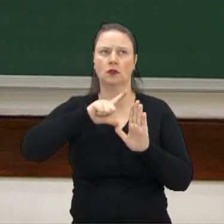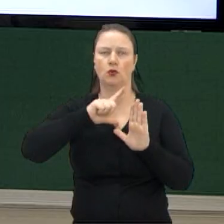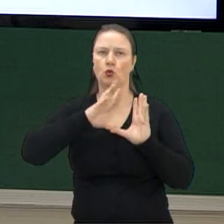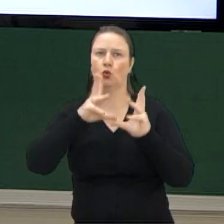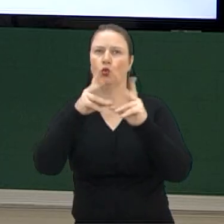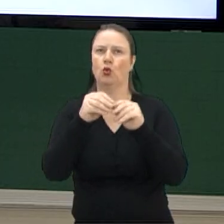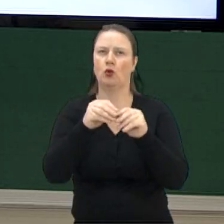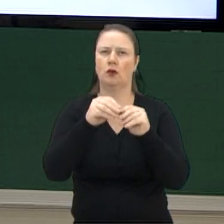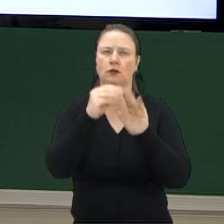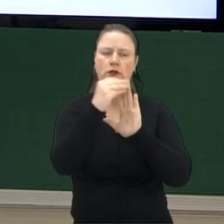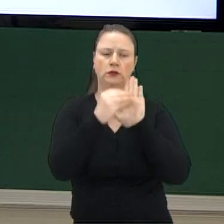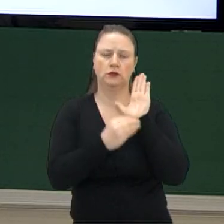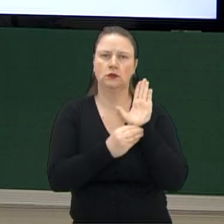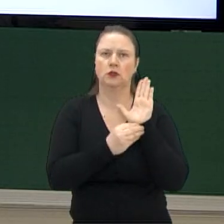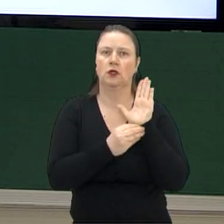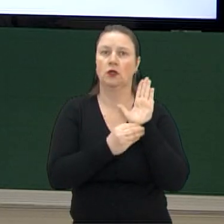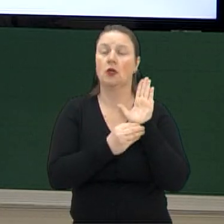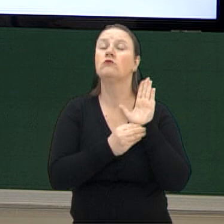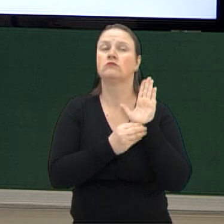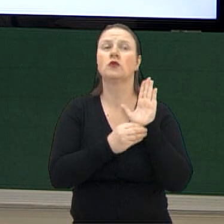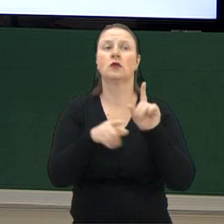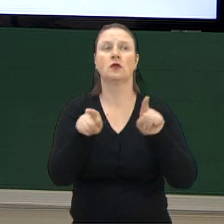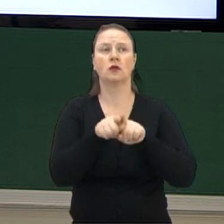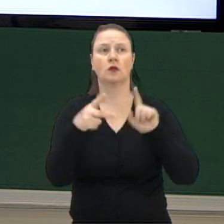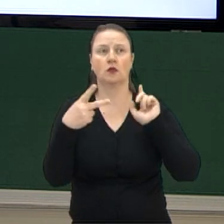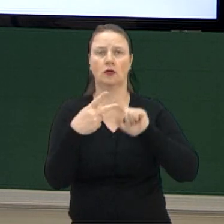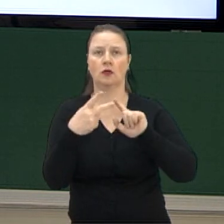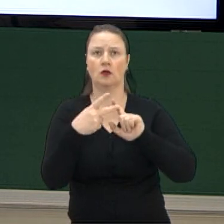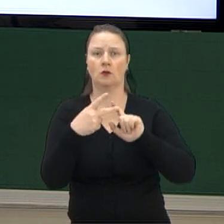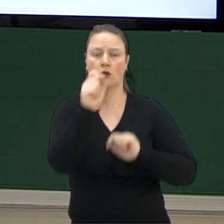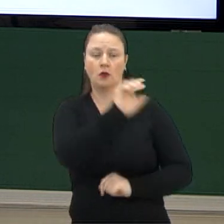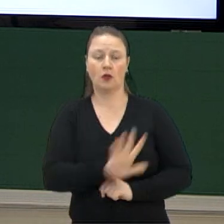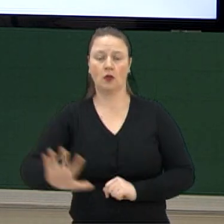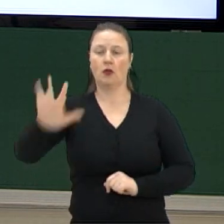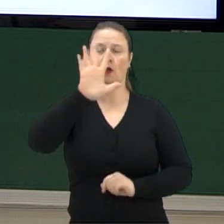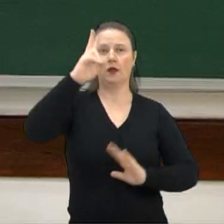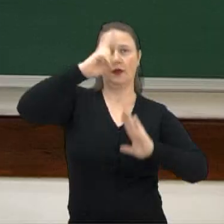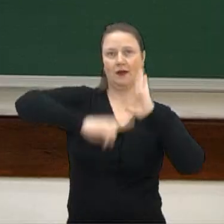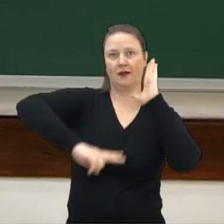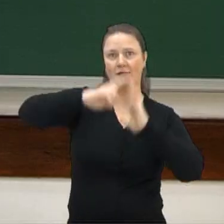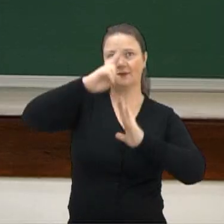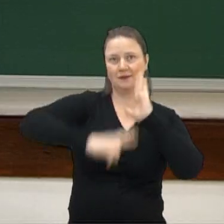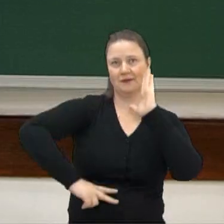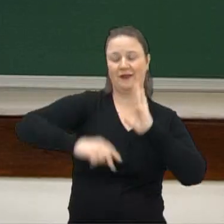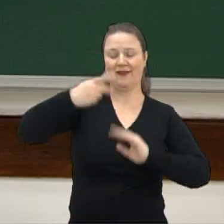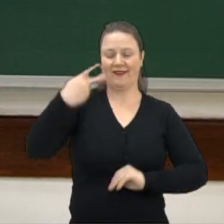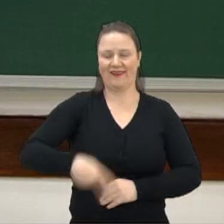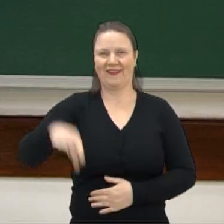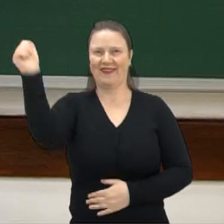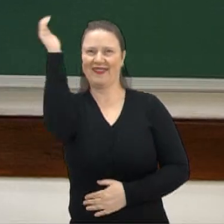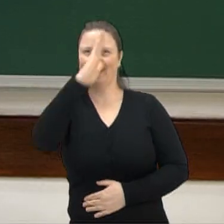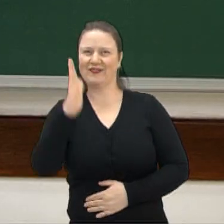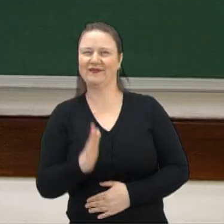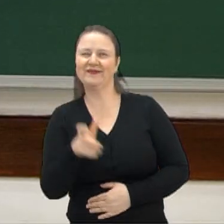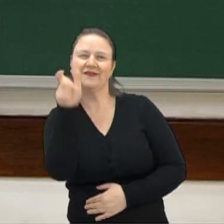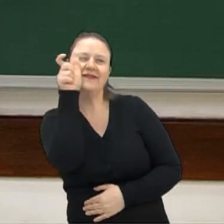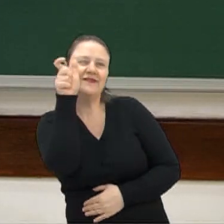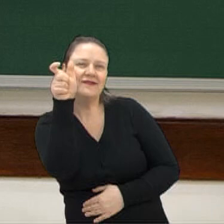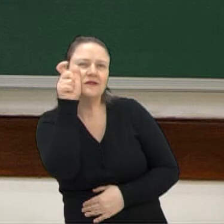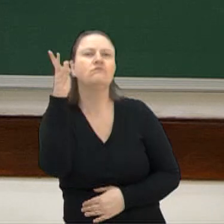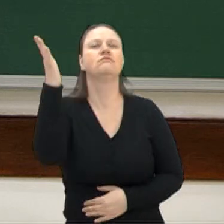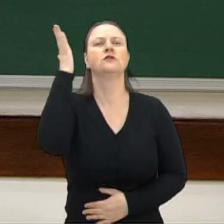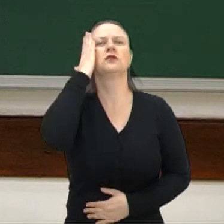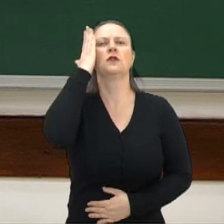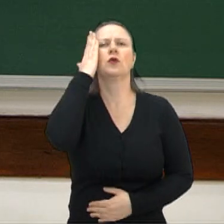site todamateria.com.br e também a leitura do Retratos da Leitura no Brasil. É interessante a gente